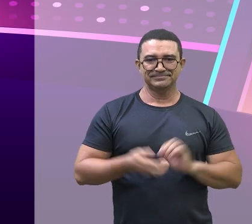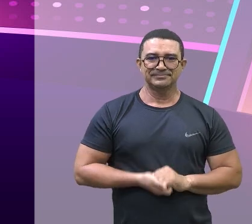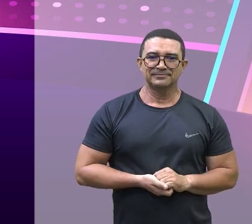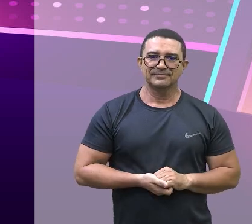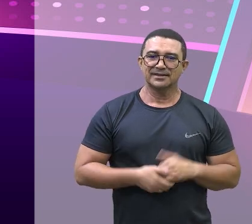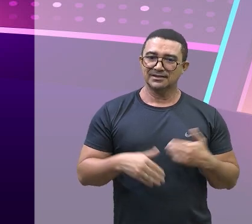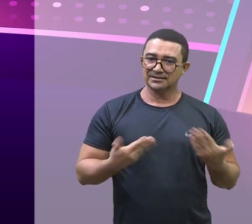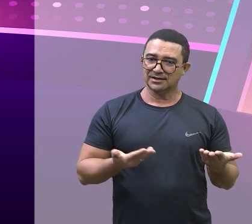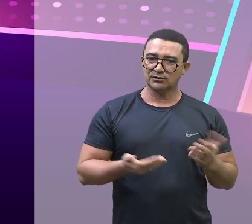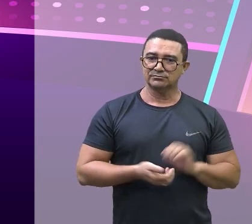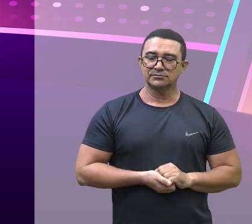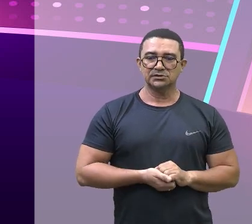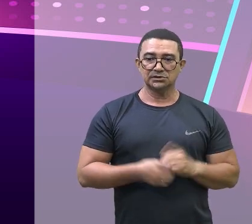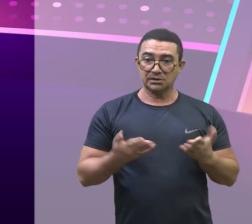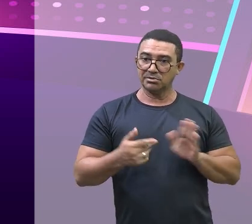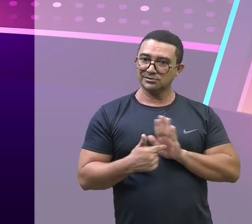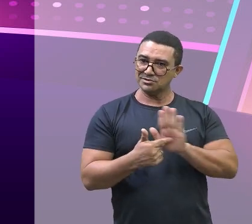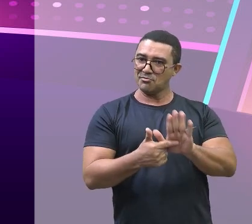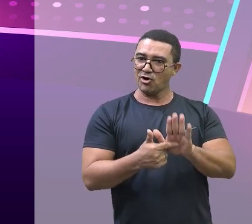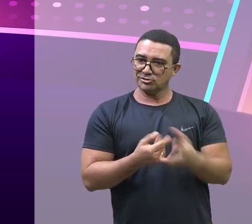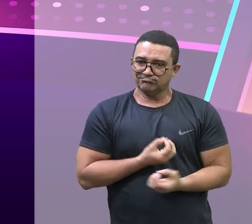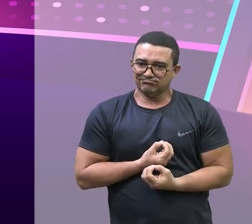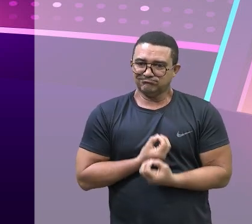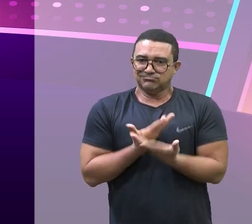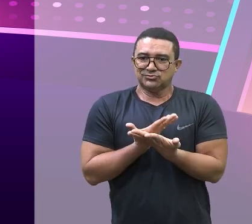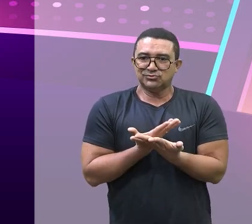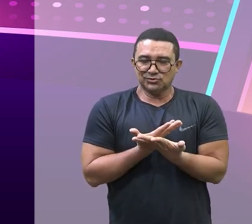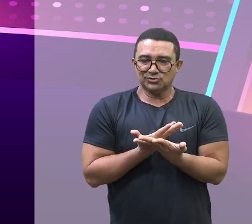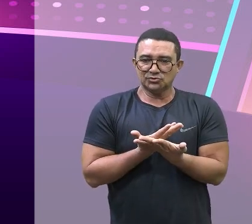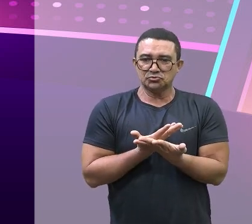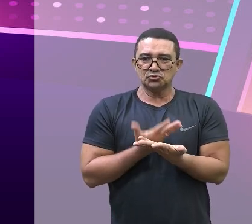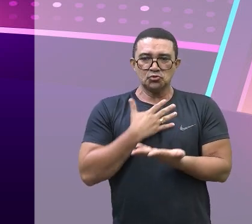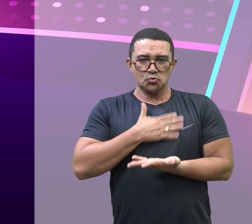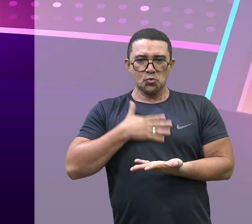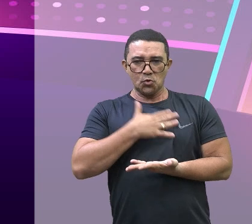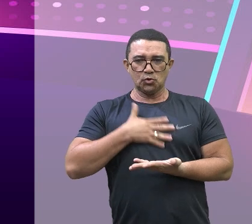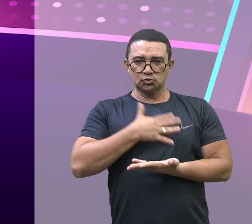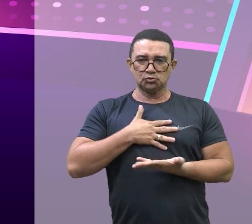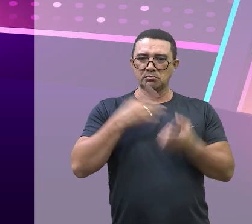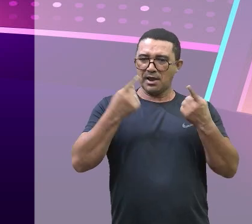e esse apanhado se manifesta nos nossos gostos